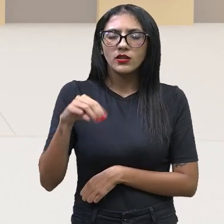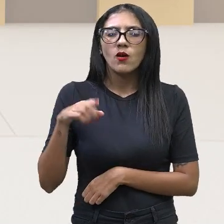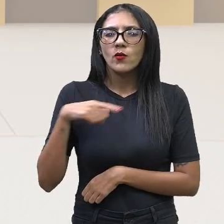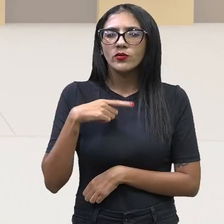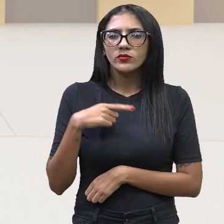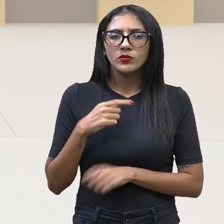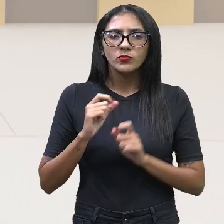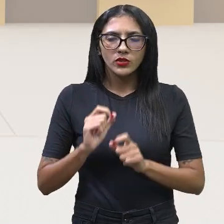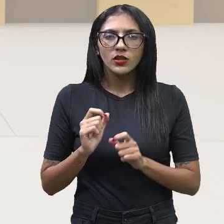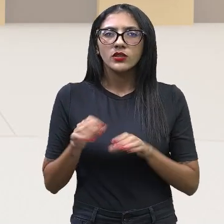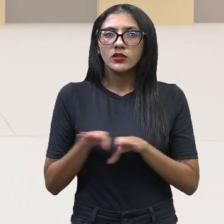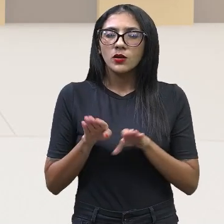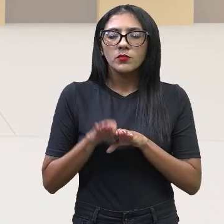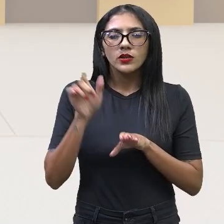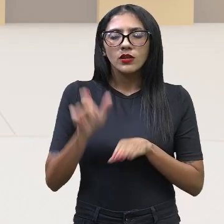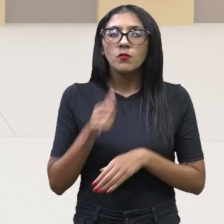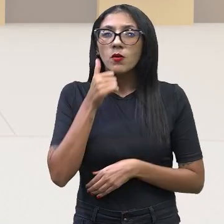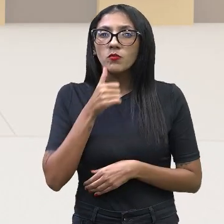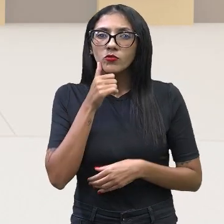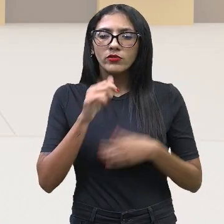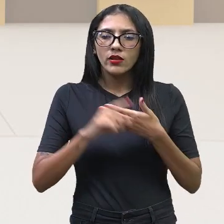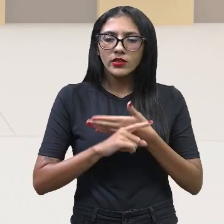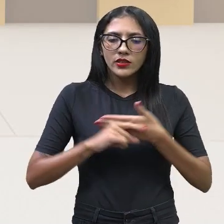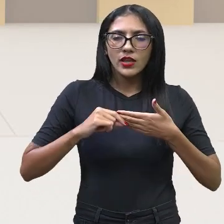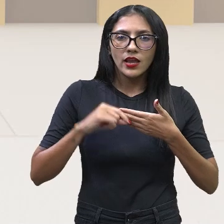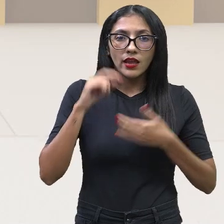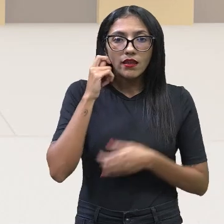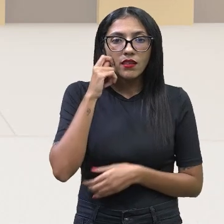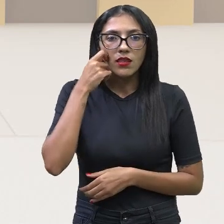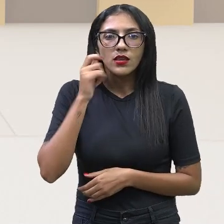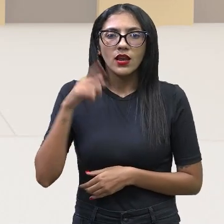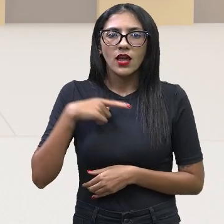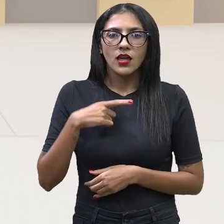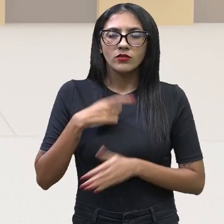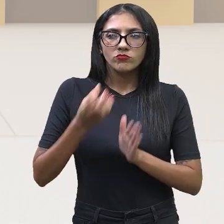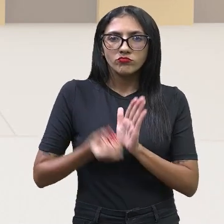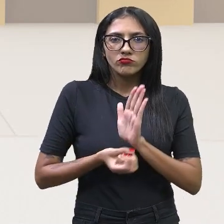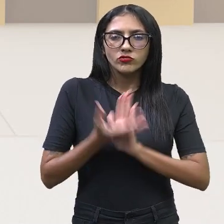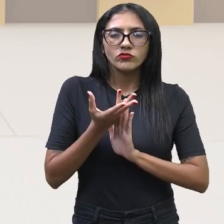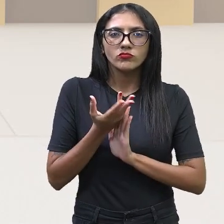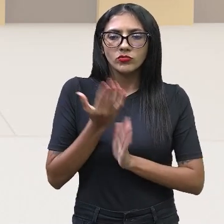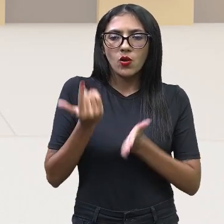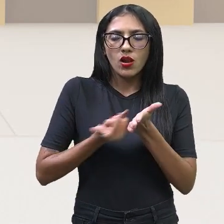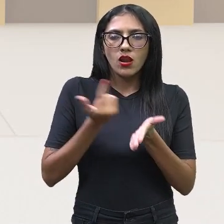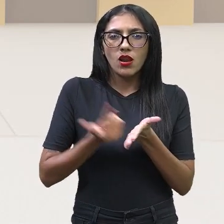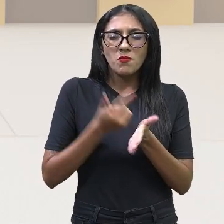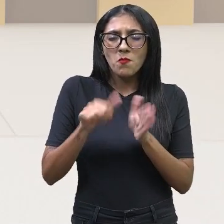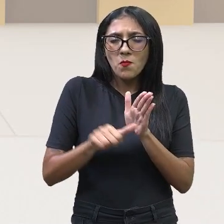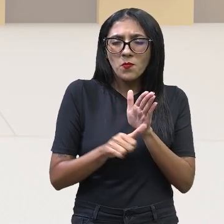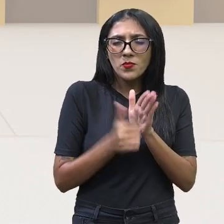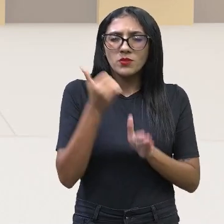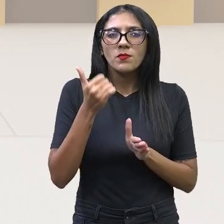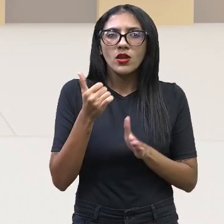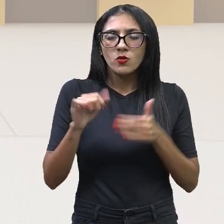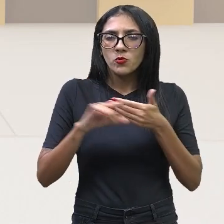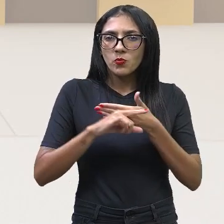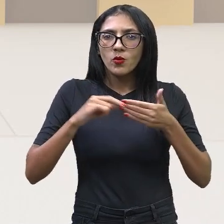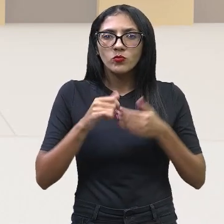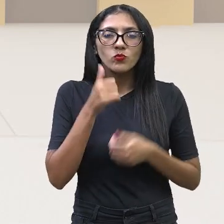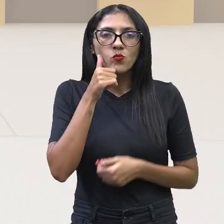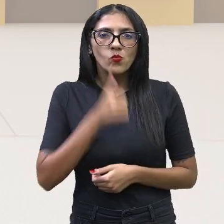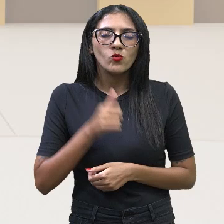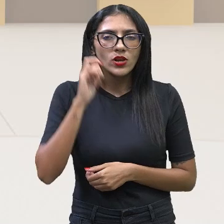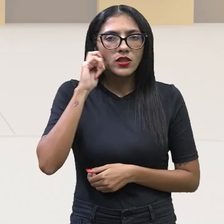a escritora negra que publicou o primeiro livro produzido por uma pessoa negra na história do Brasil,